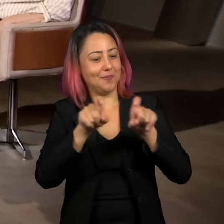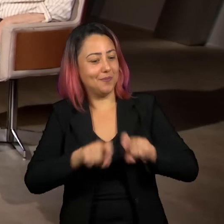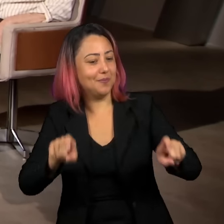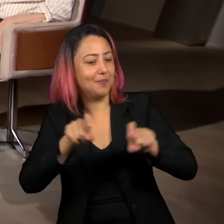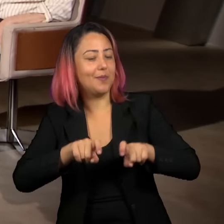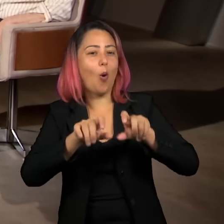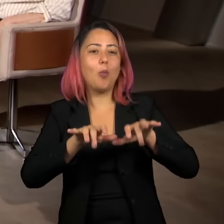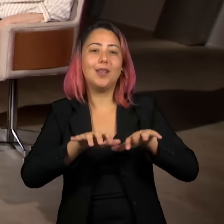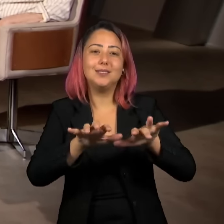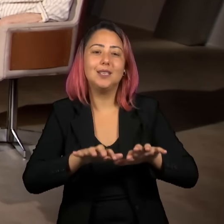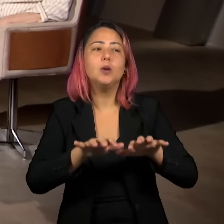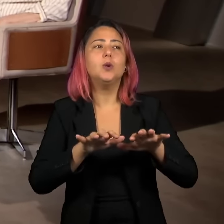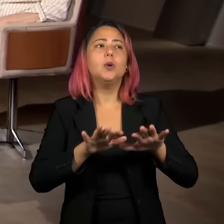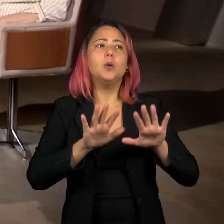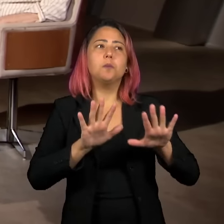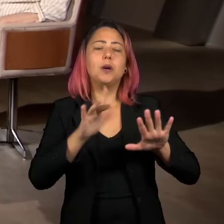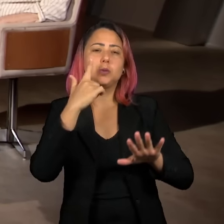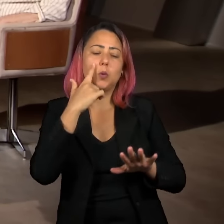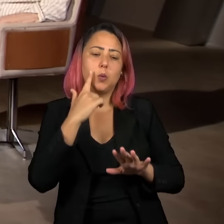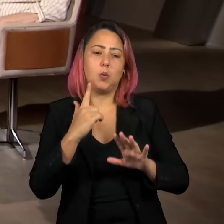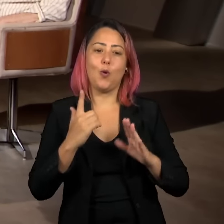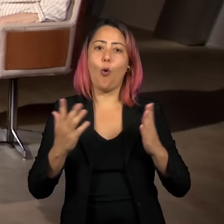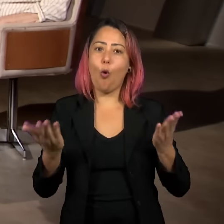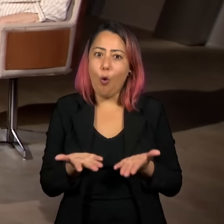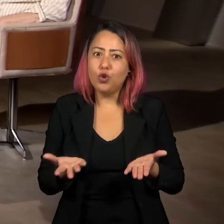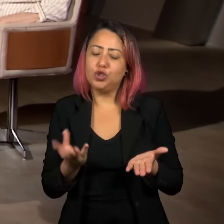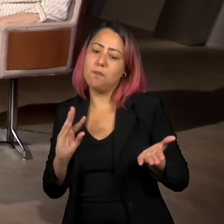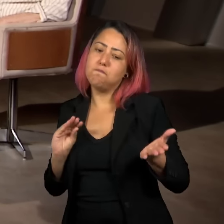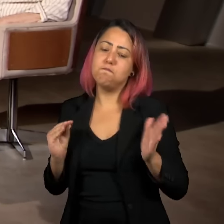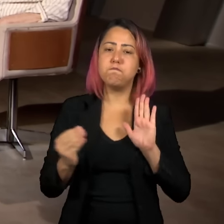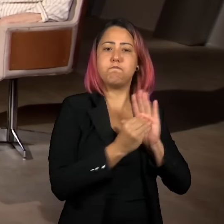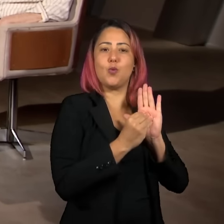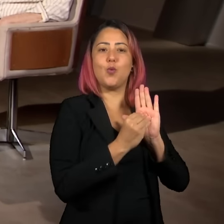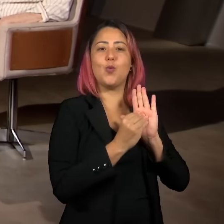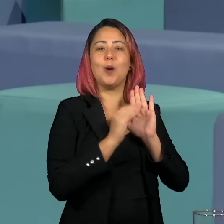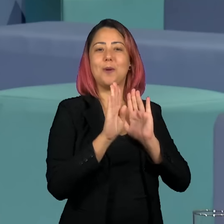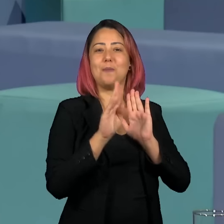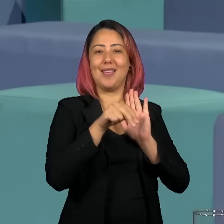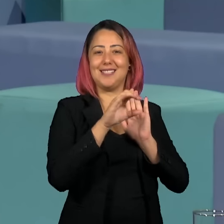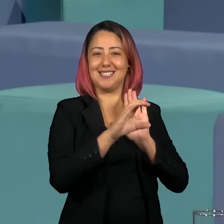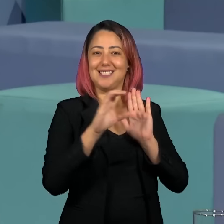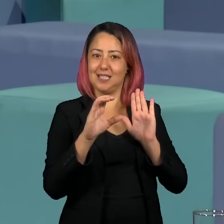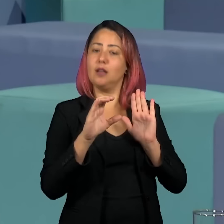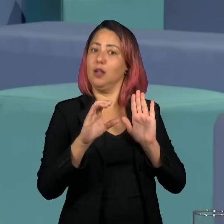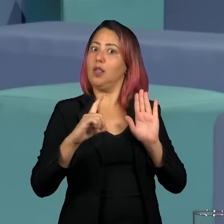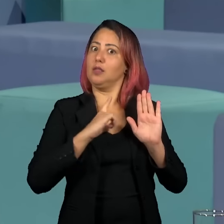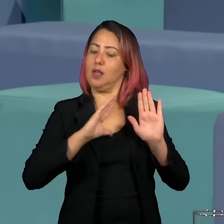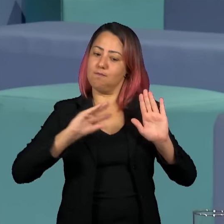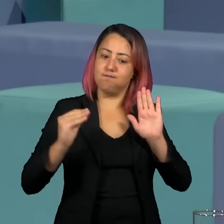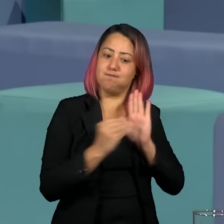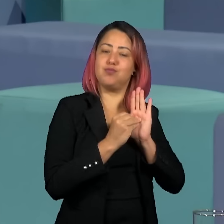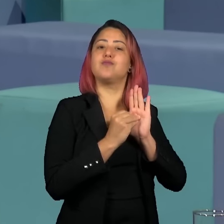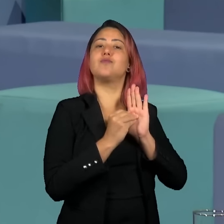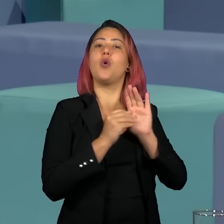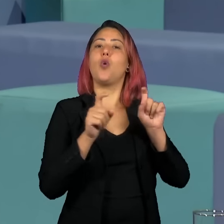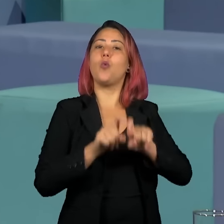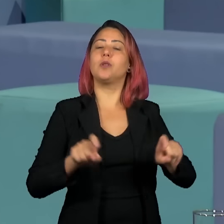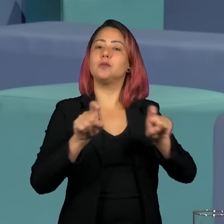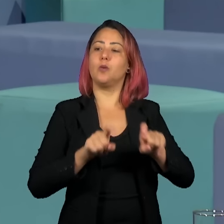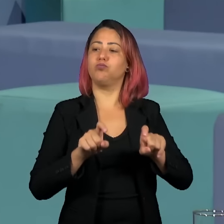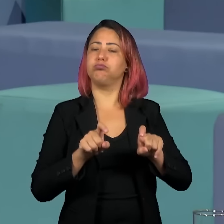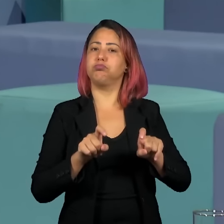né mas se conseguiu colocar na bncc computação desde o ensino básico né Eh e hoje tem